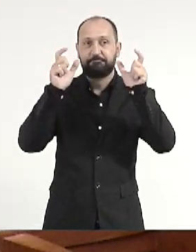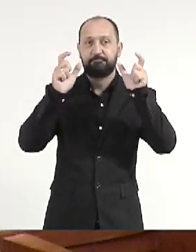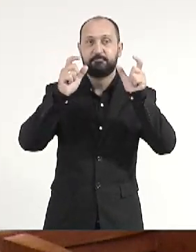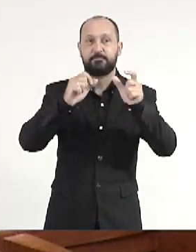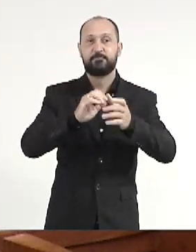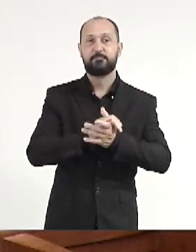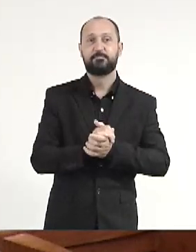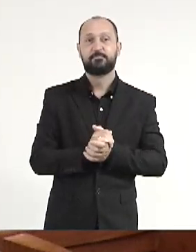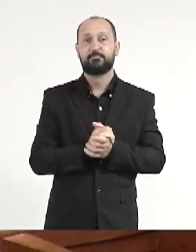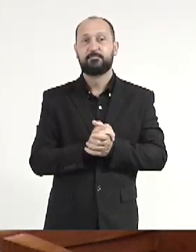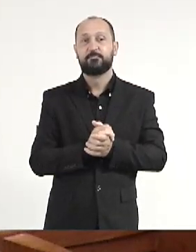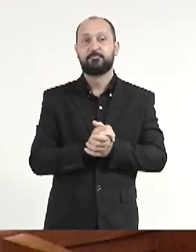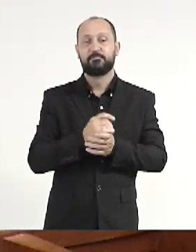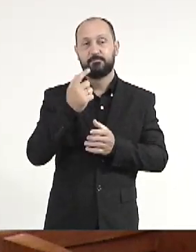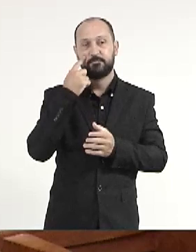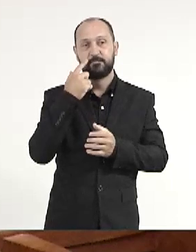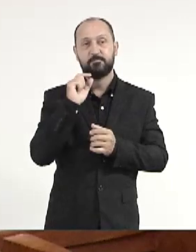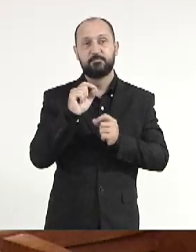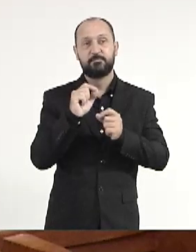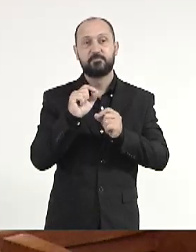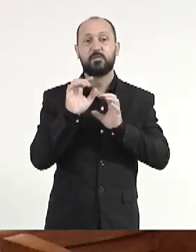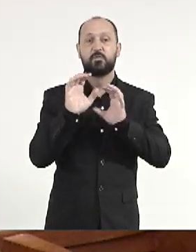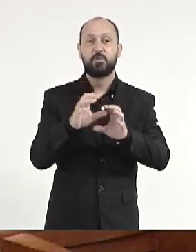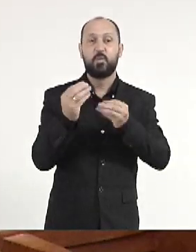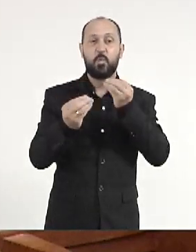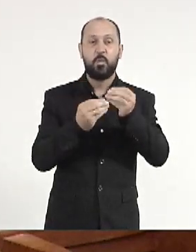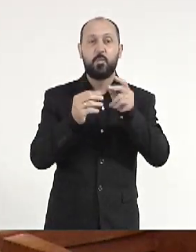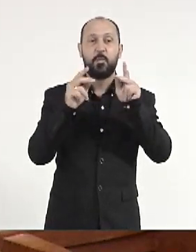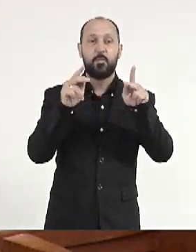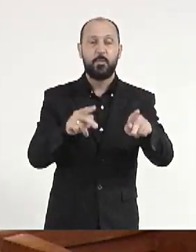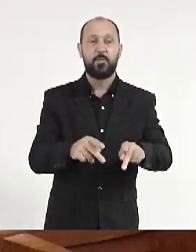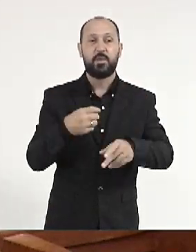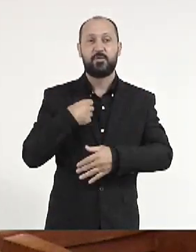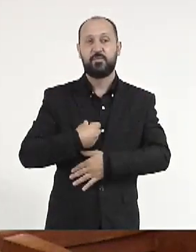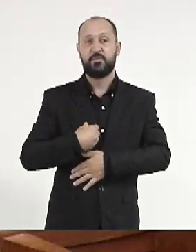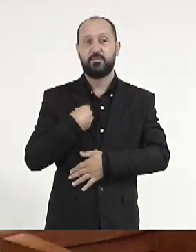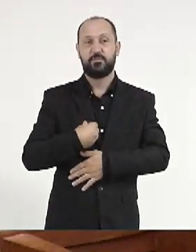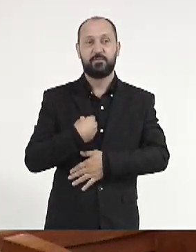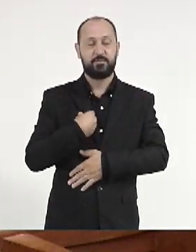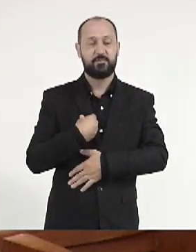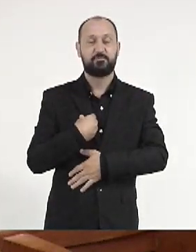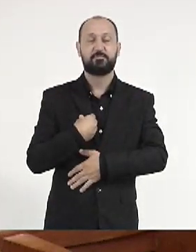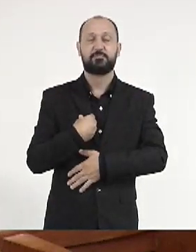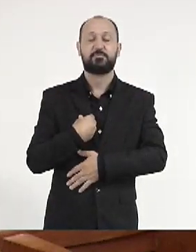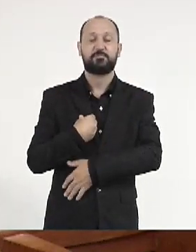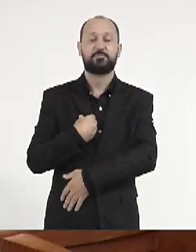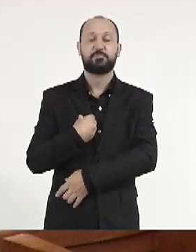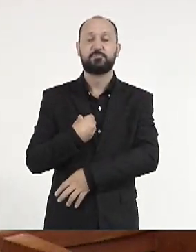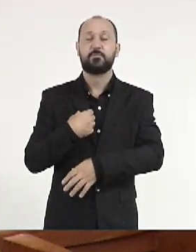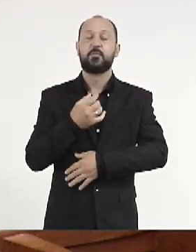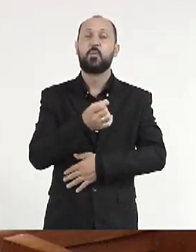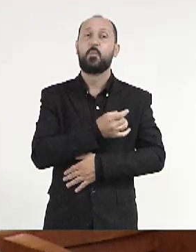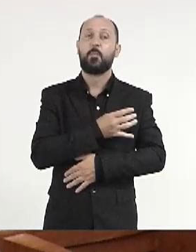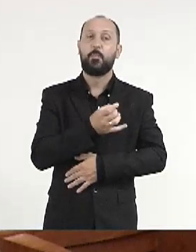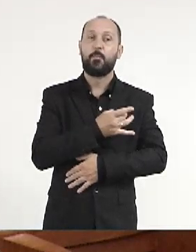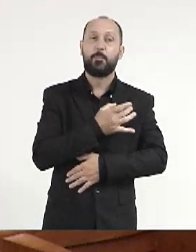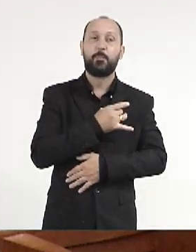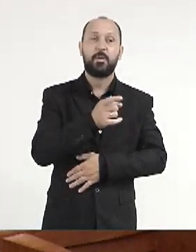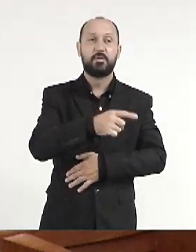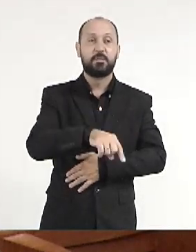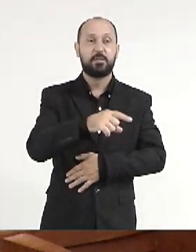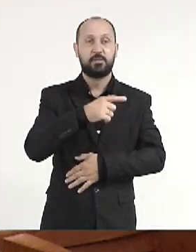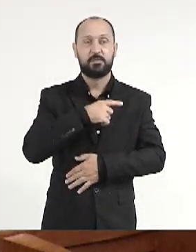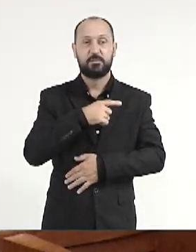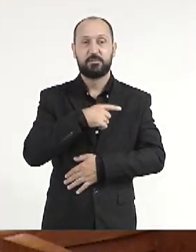atenção nesta visita ver a forma como essa população vive, mas também o medo que essa população